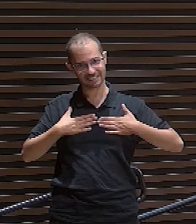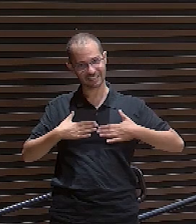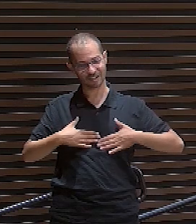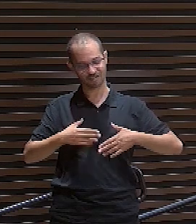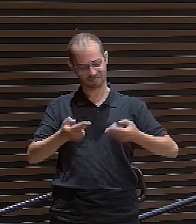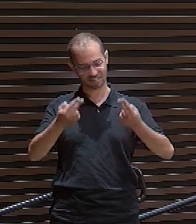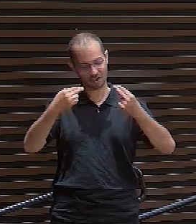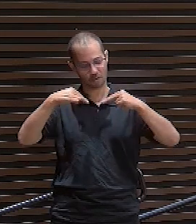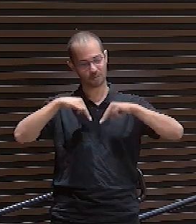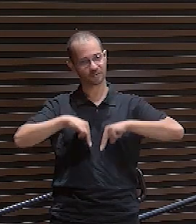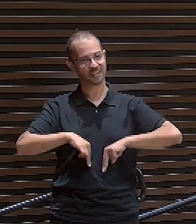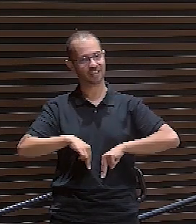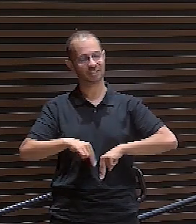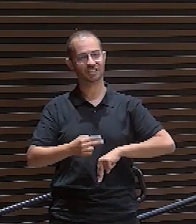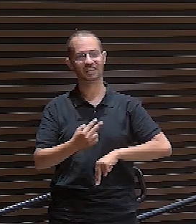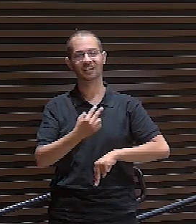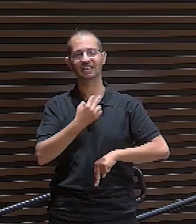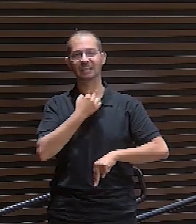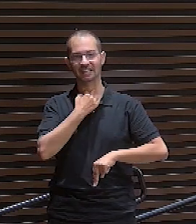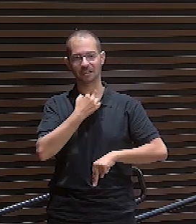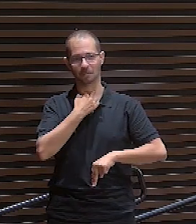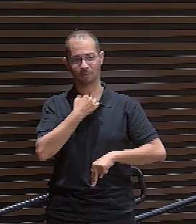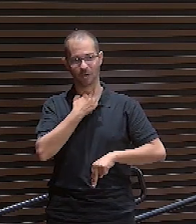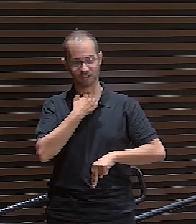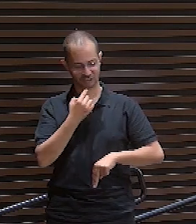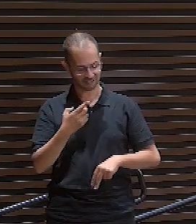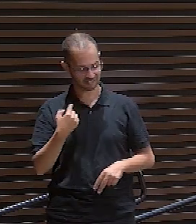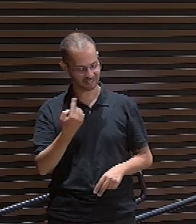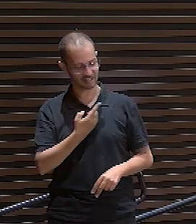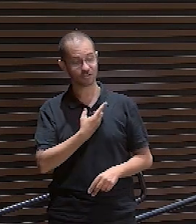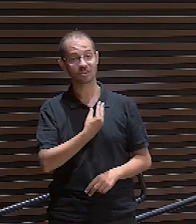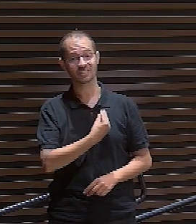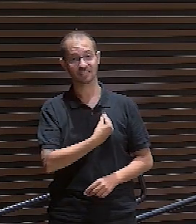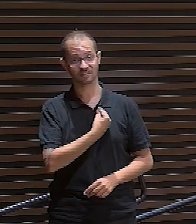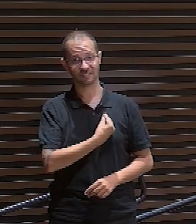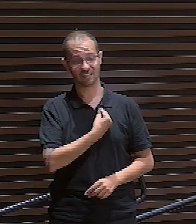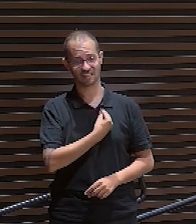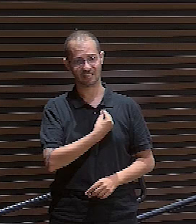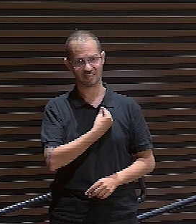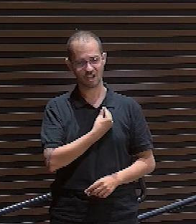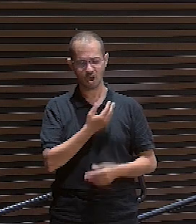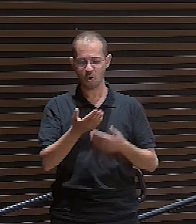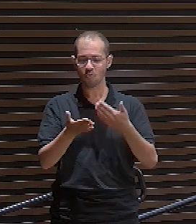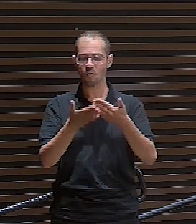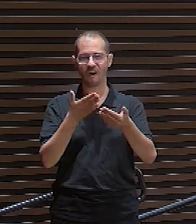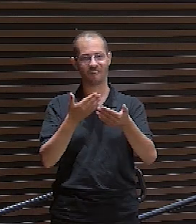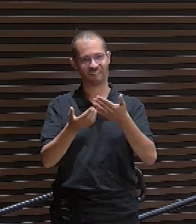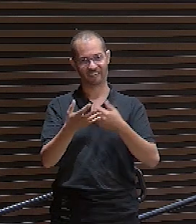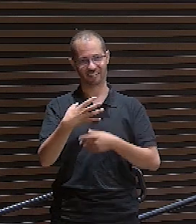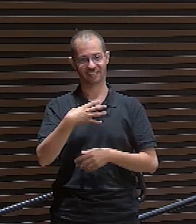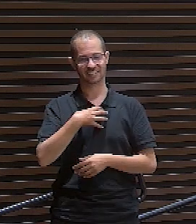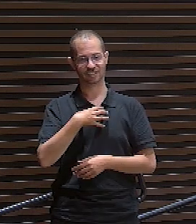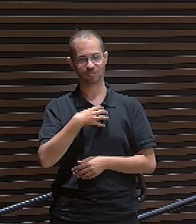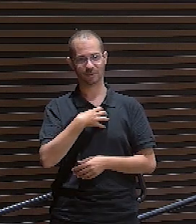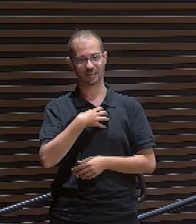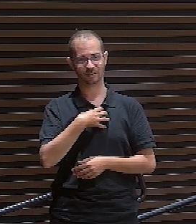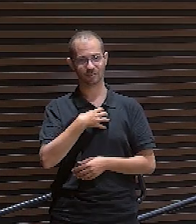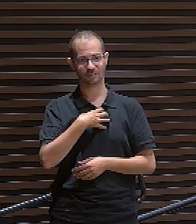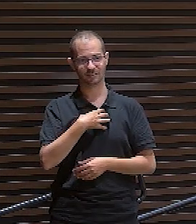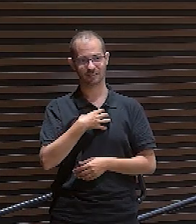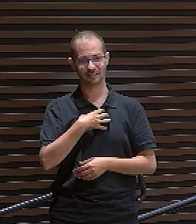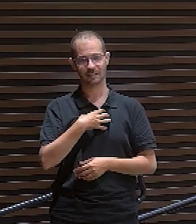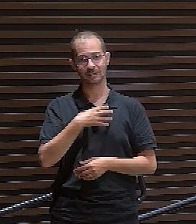pode perdurar nas nossas vidas qualquer sentimento que não seja de